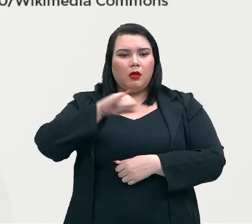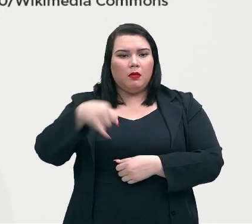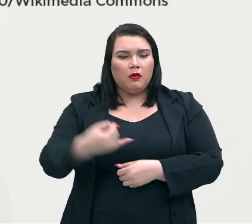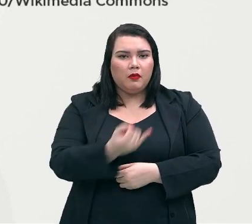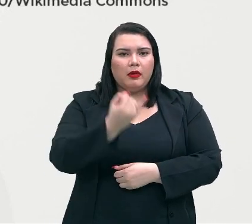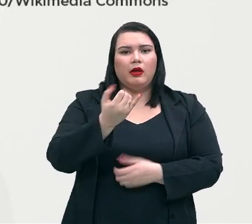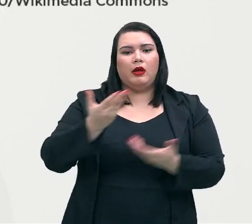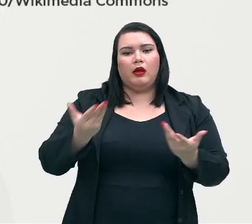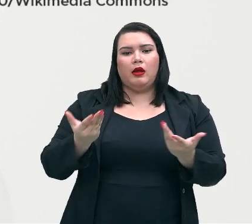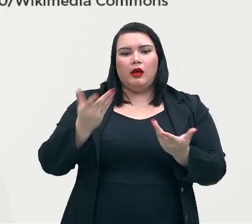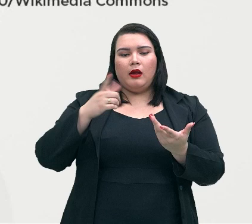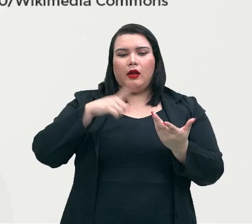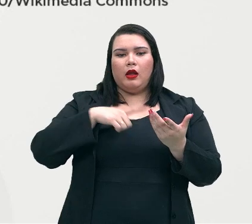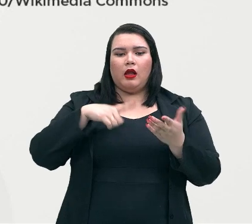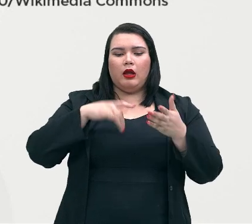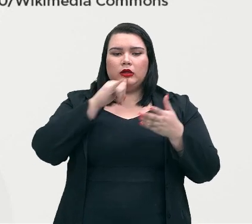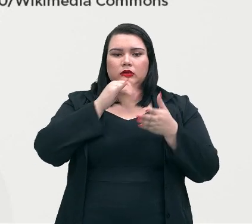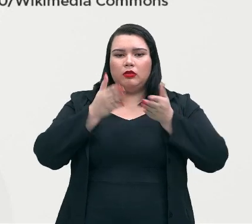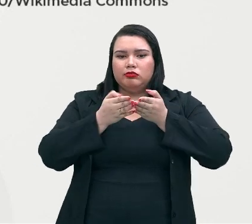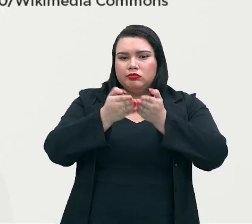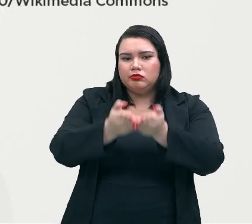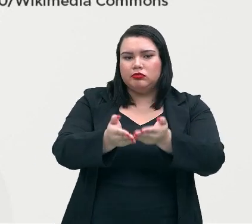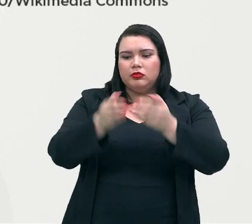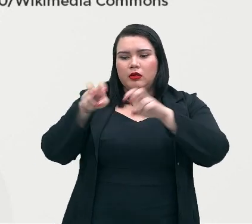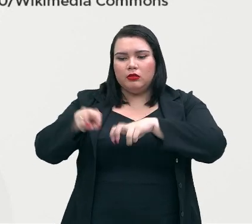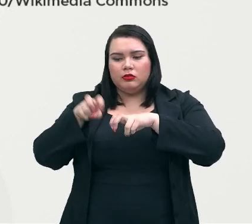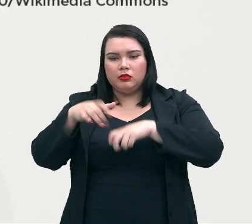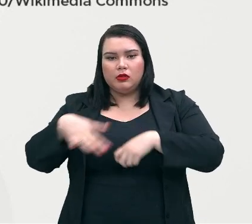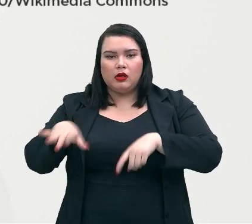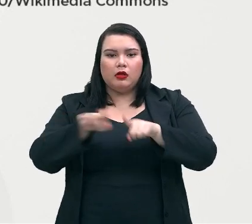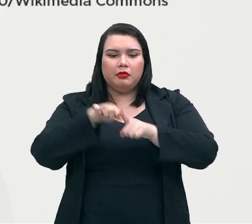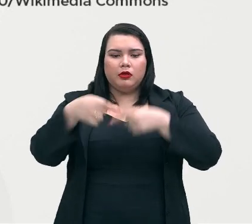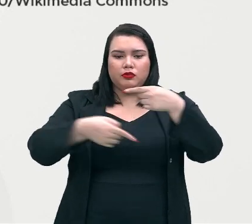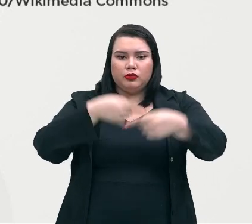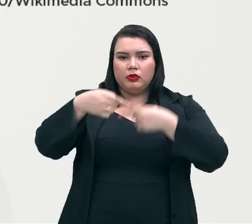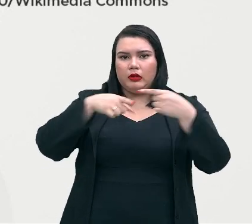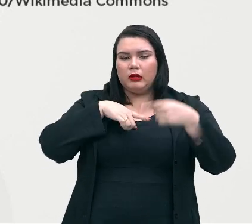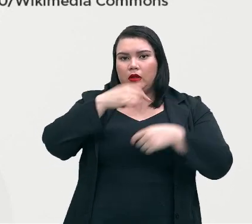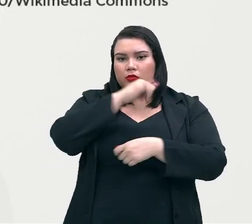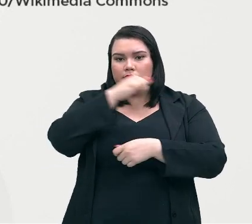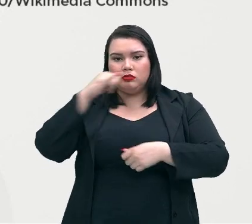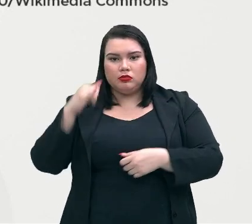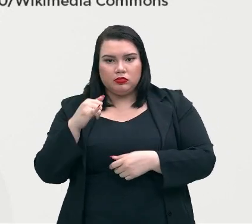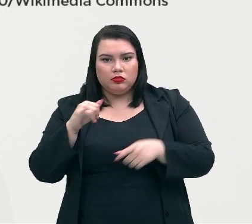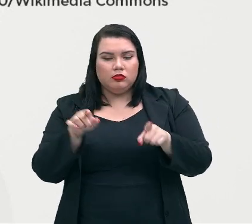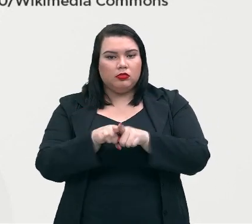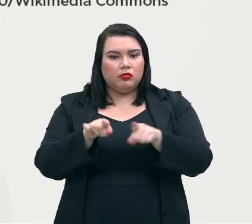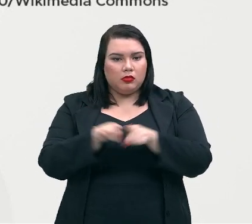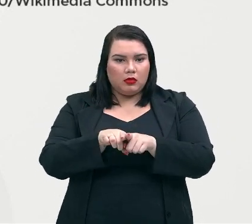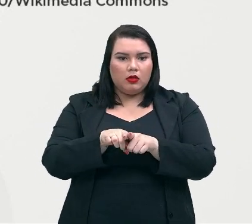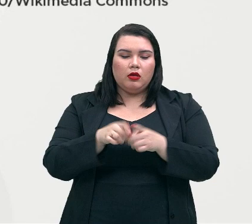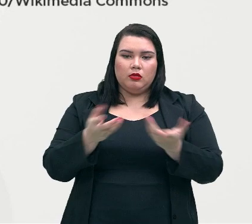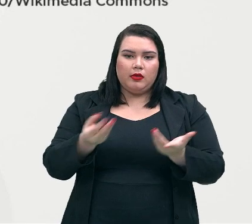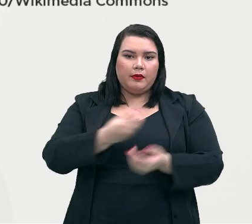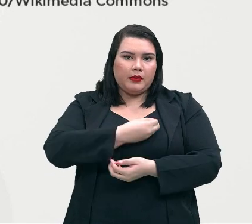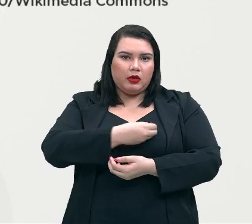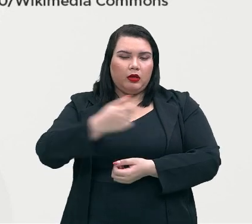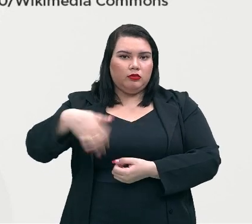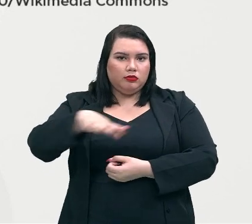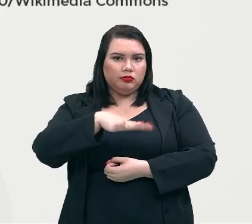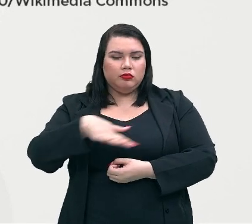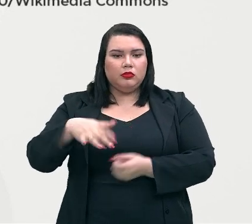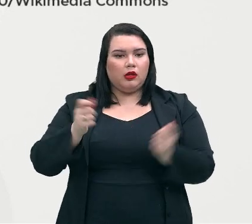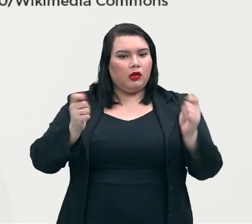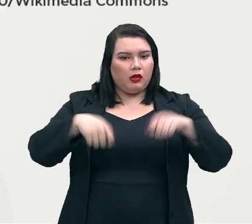o transporte, né? Para a agricultura, até mesmo para a geração de energia elétrica, assim como para a gente, tá? Então, a